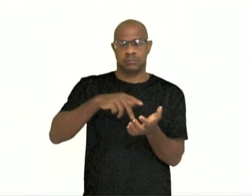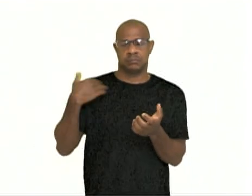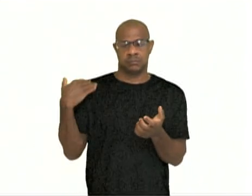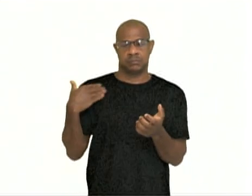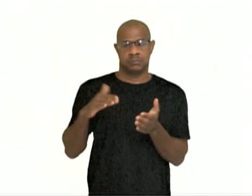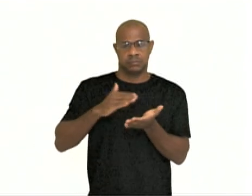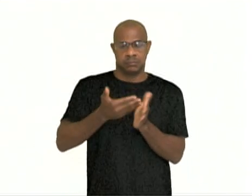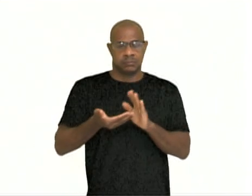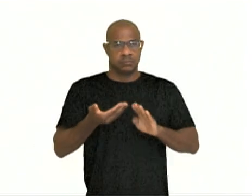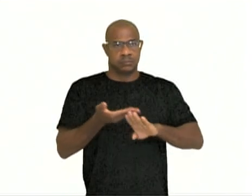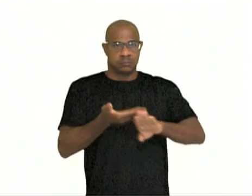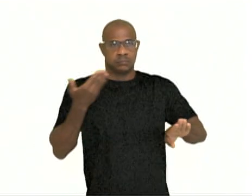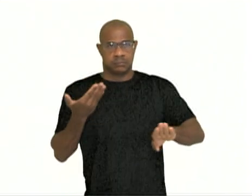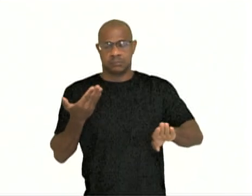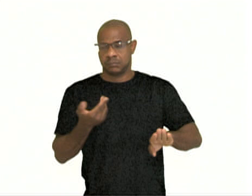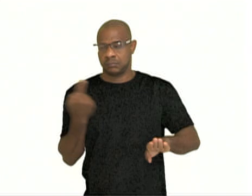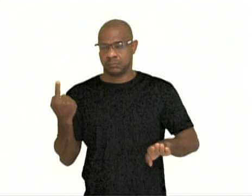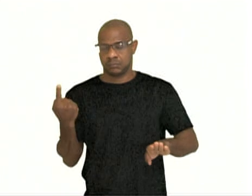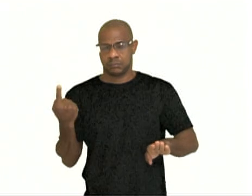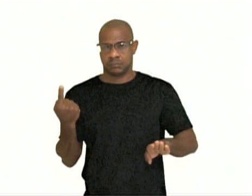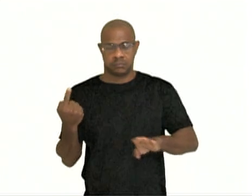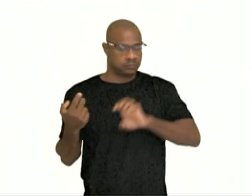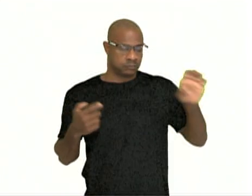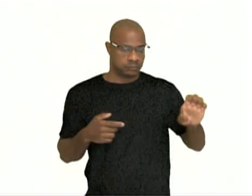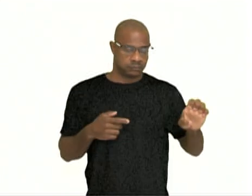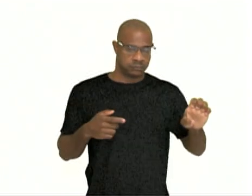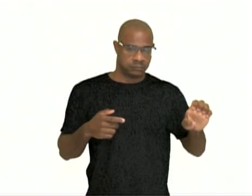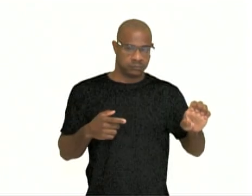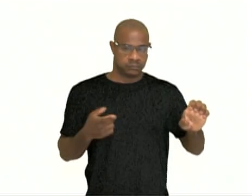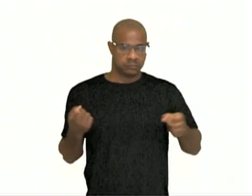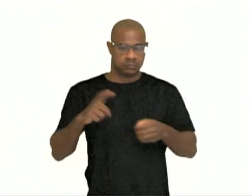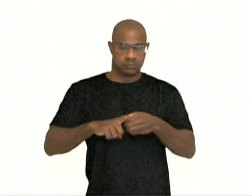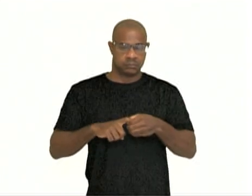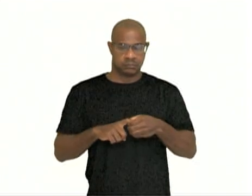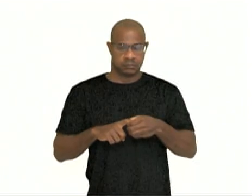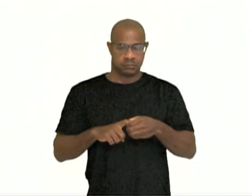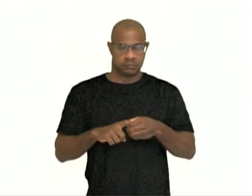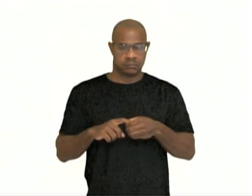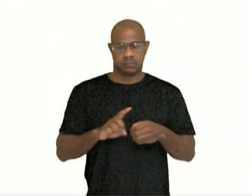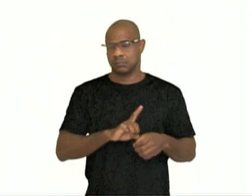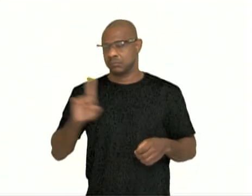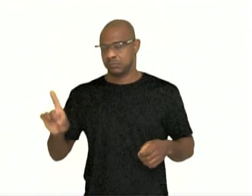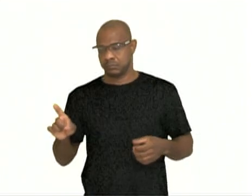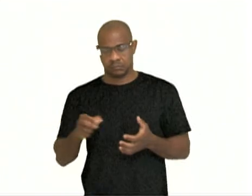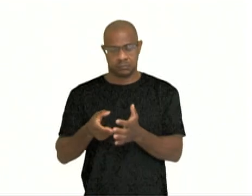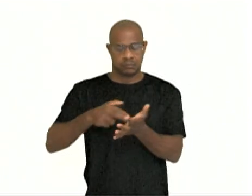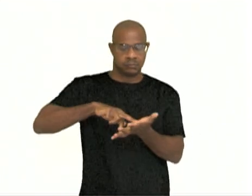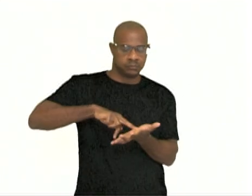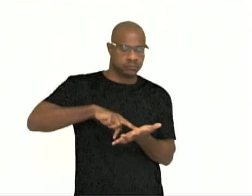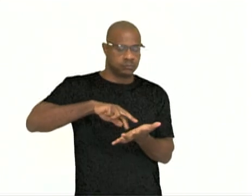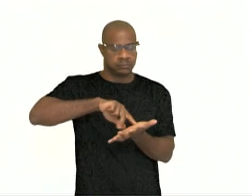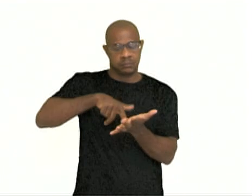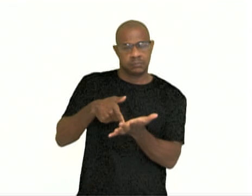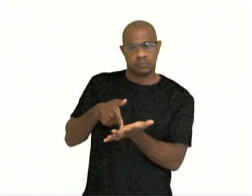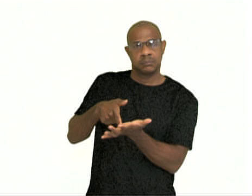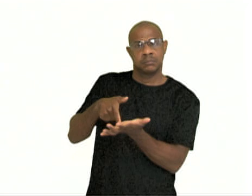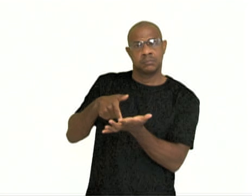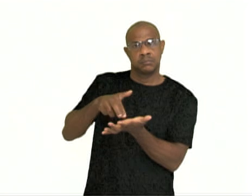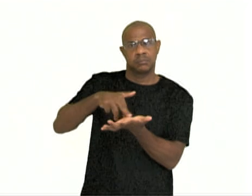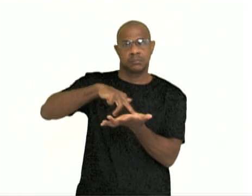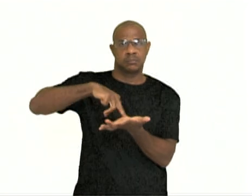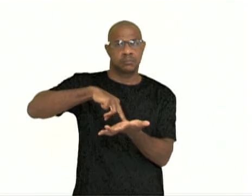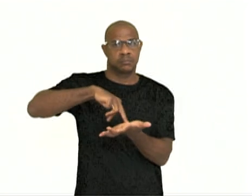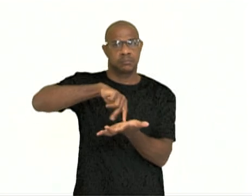esquerda, volto na base, recuo para a direita, tá? É um movimento bem simples, vocês vão ver que é facinho de